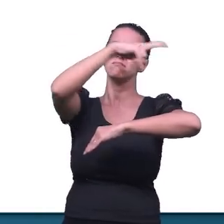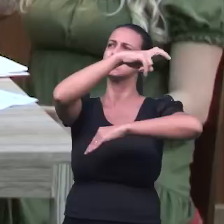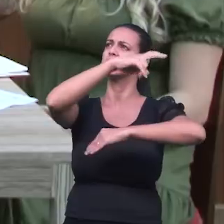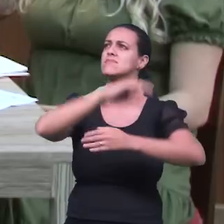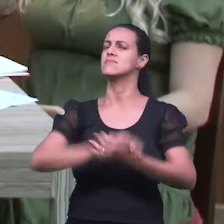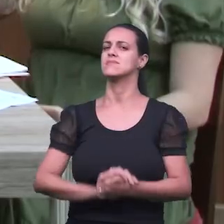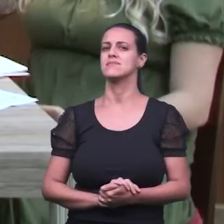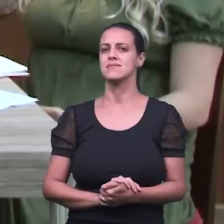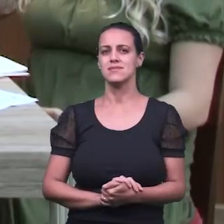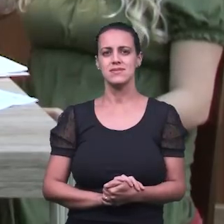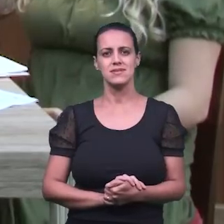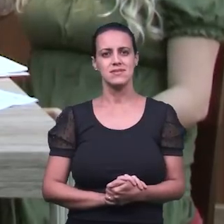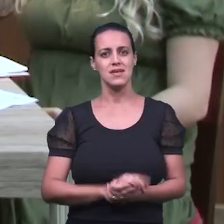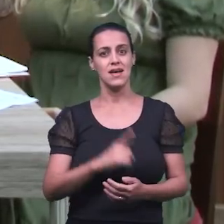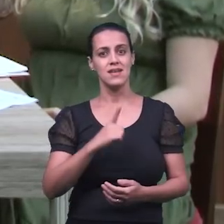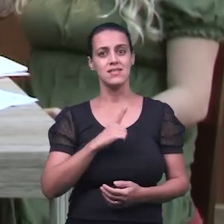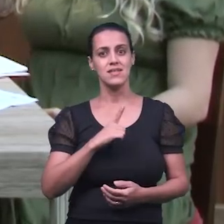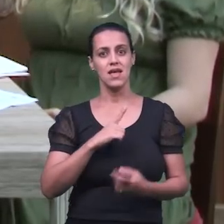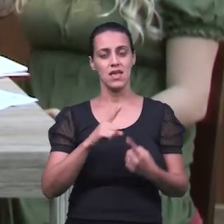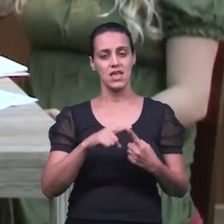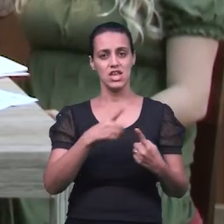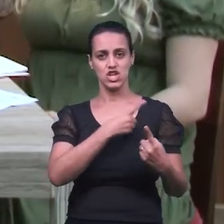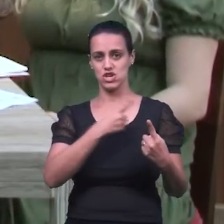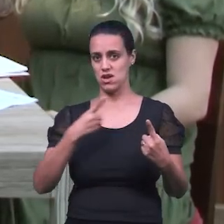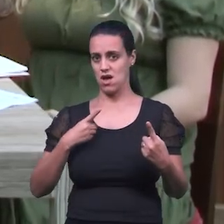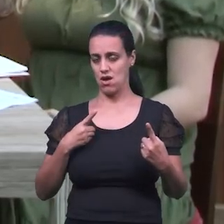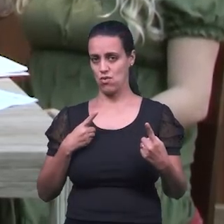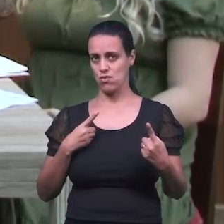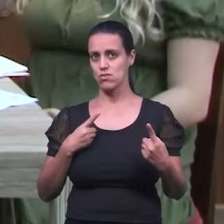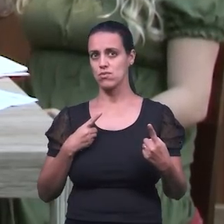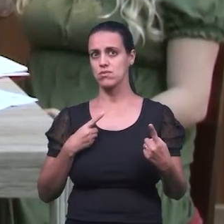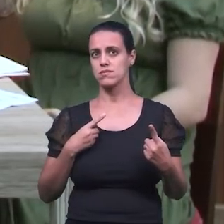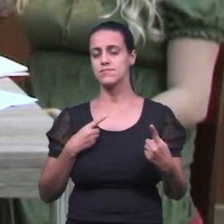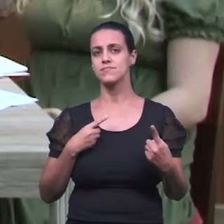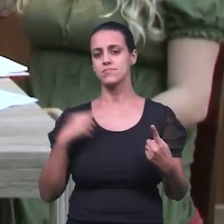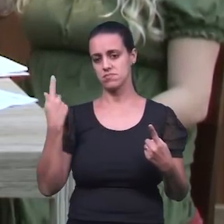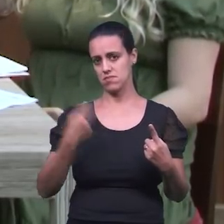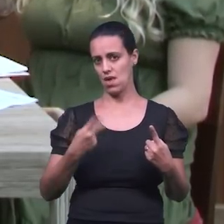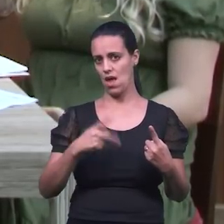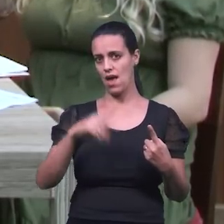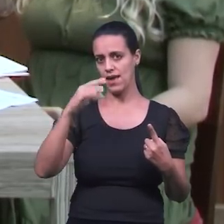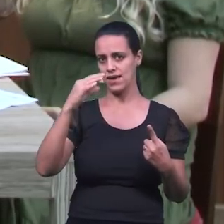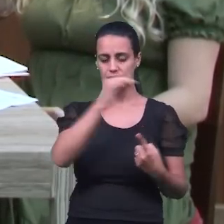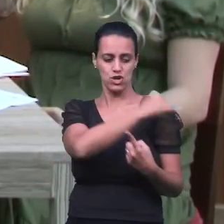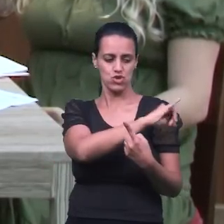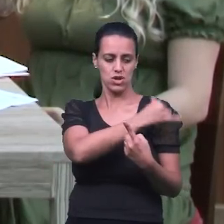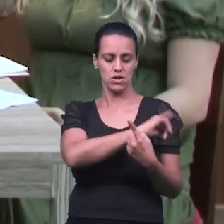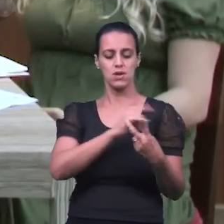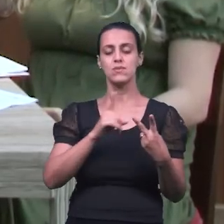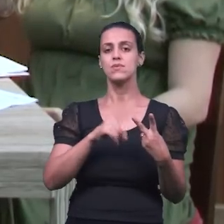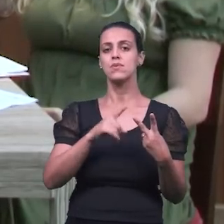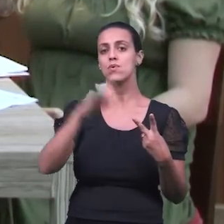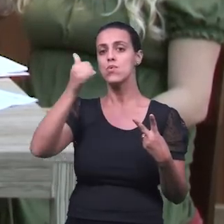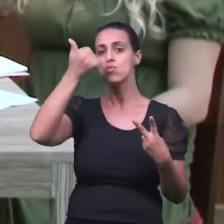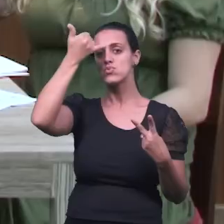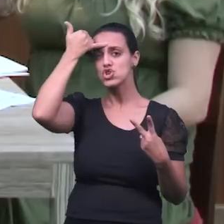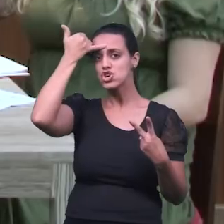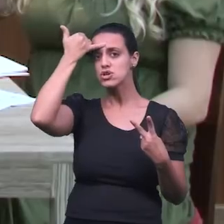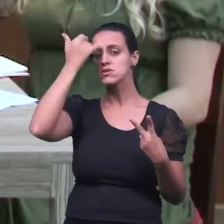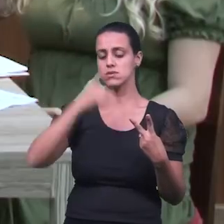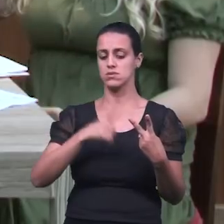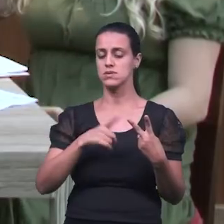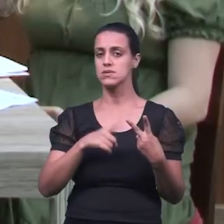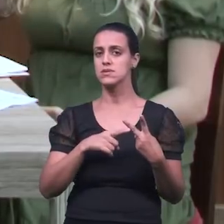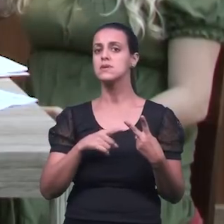Beter"? Temos a participação do diácono Moisés Lindolfo, de Niterói, aqui do Rio de Janeiro, também do ungido